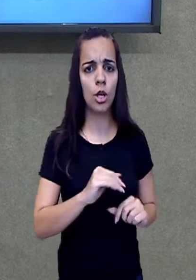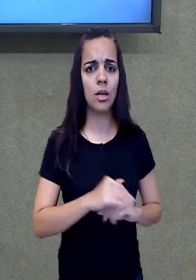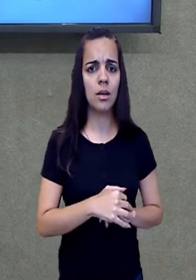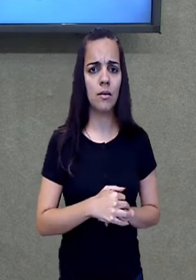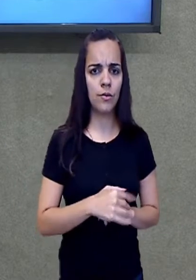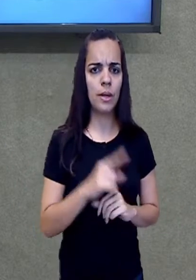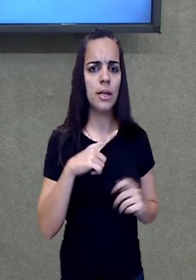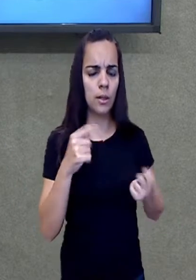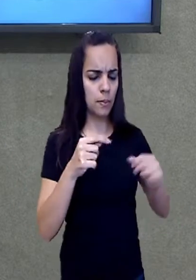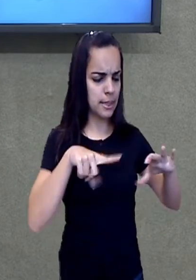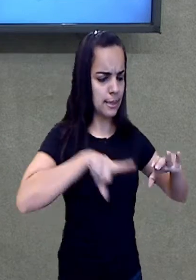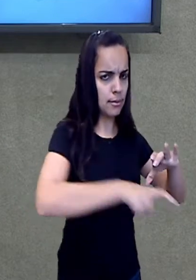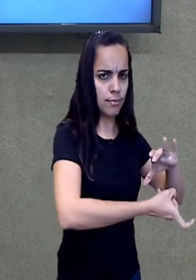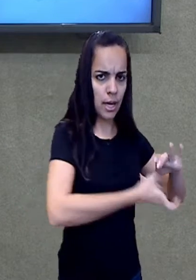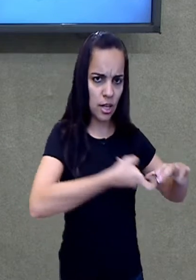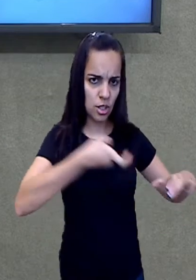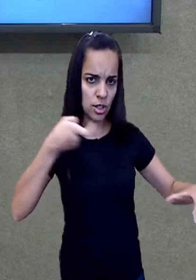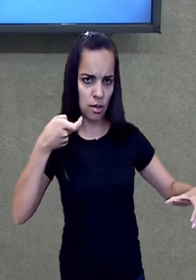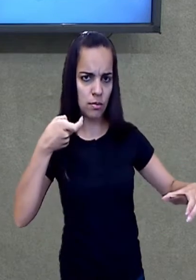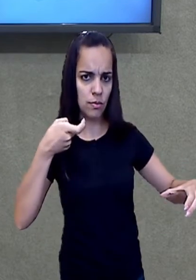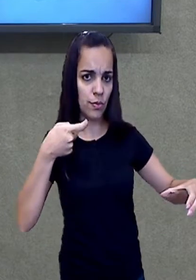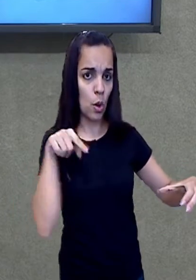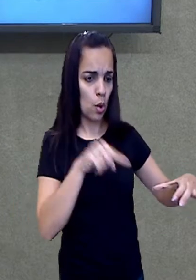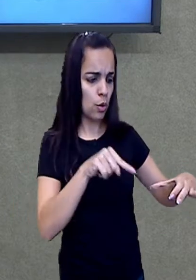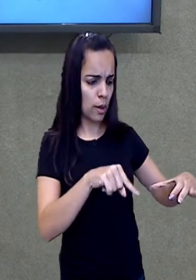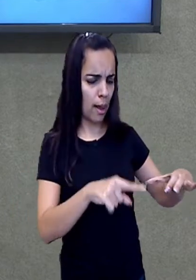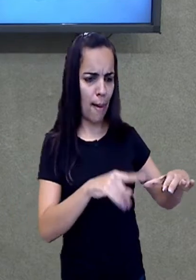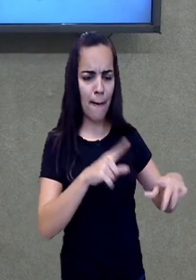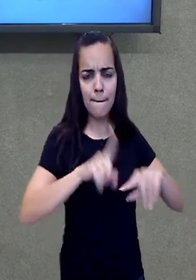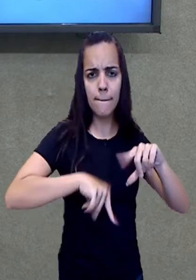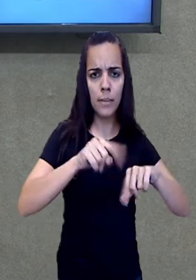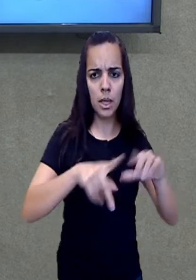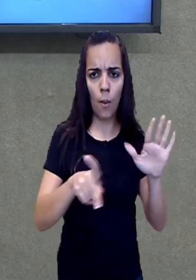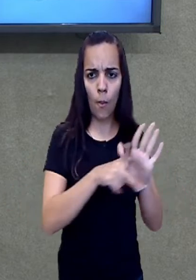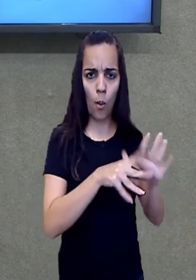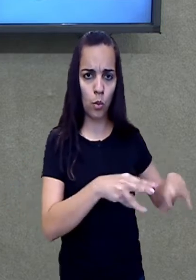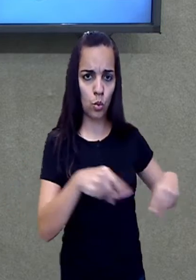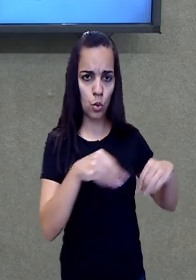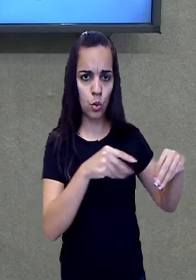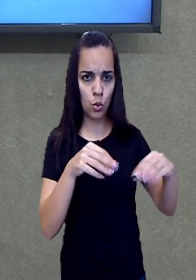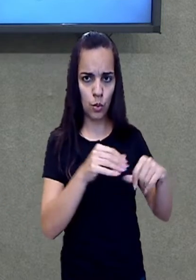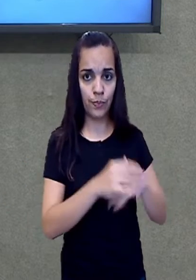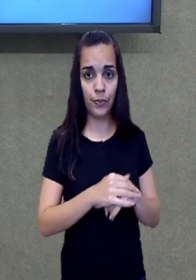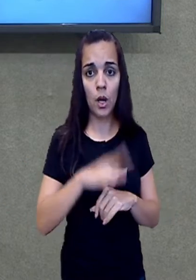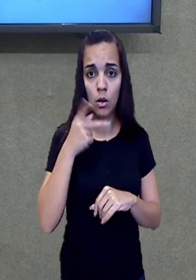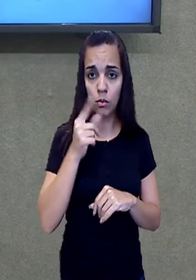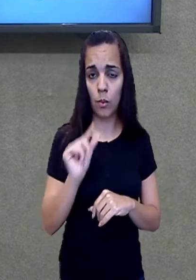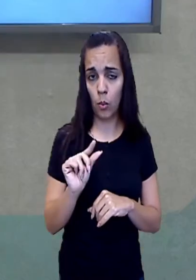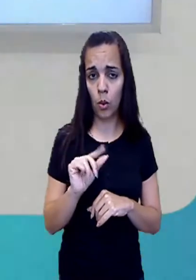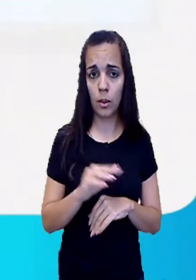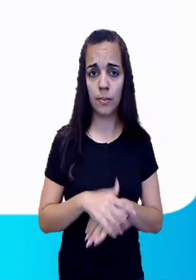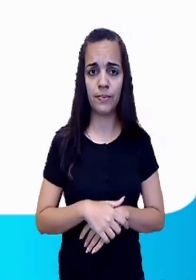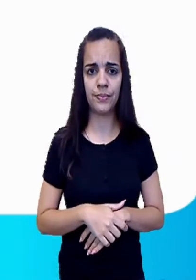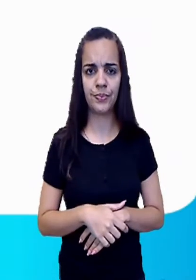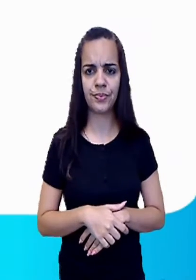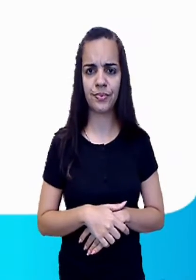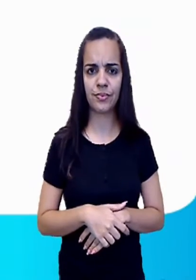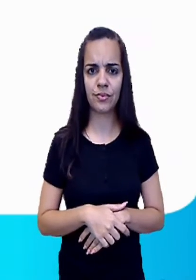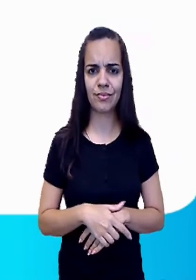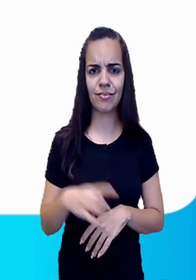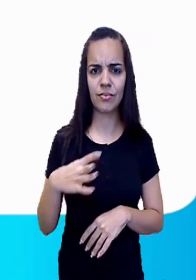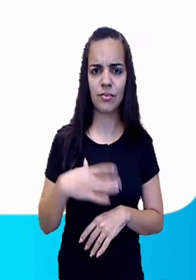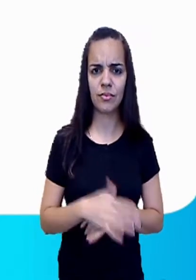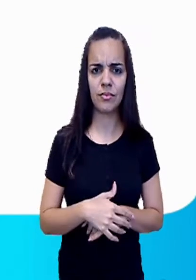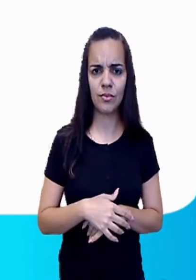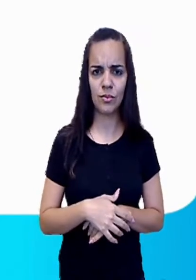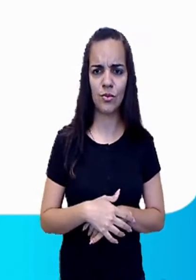nessa retirada de materiais do solo. Então vamos falar um pouquinho mais, olha só. Lá na época que a gente falou